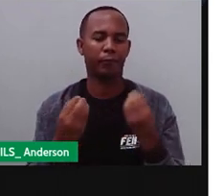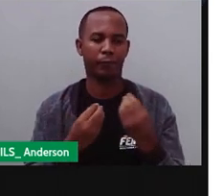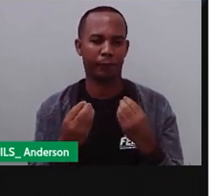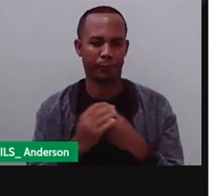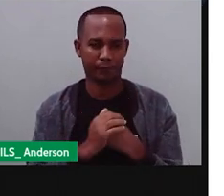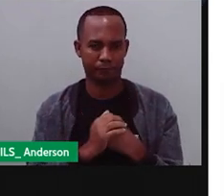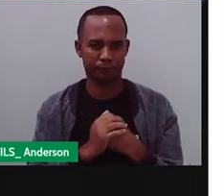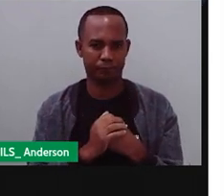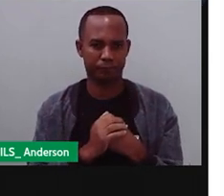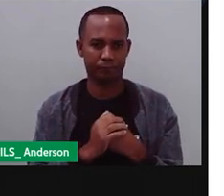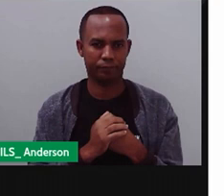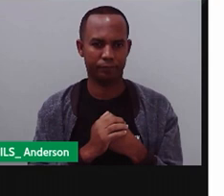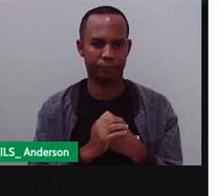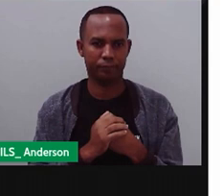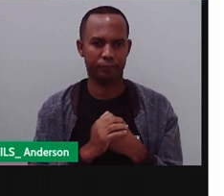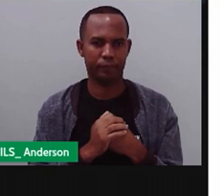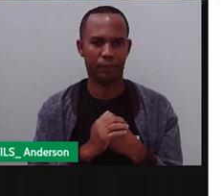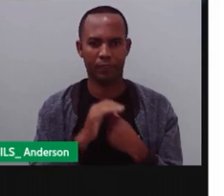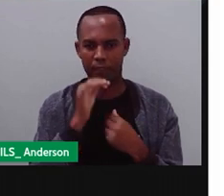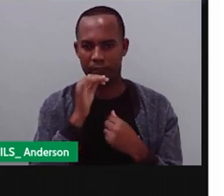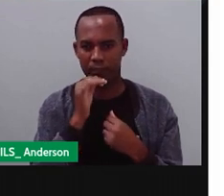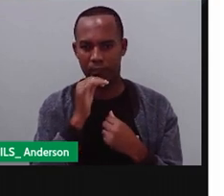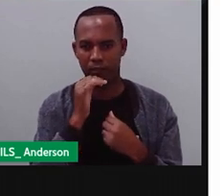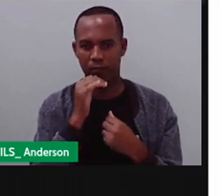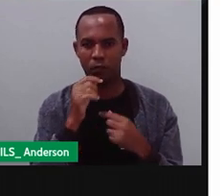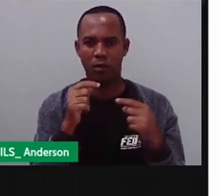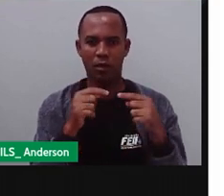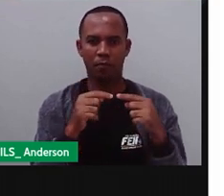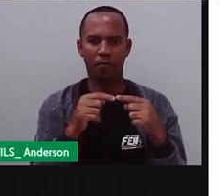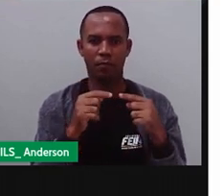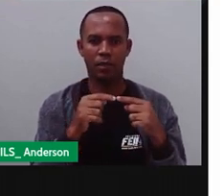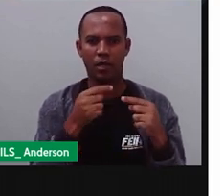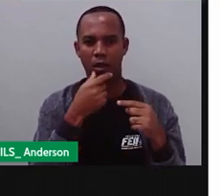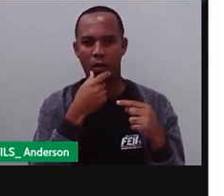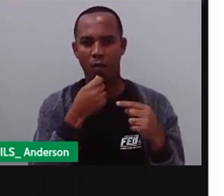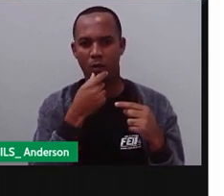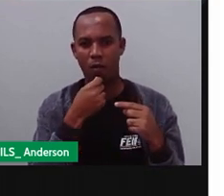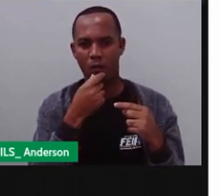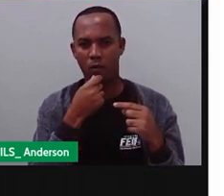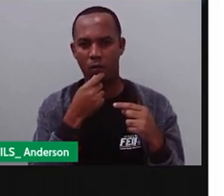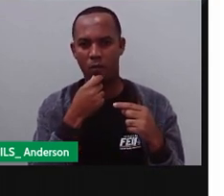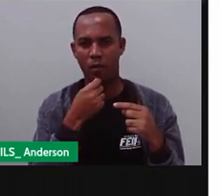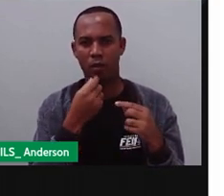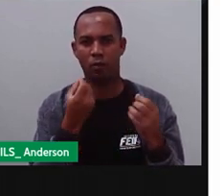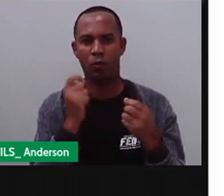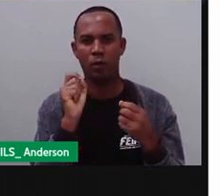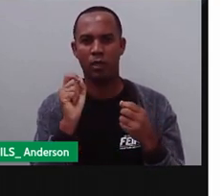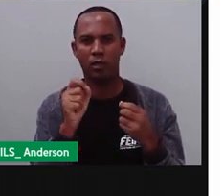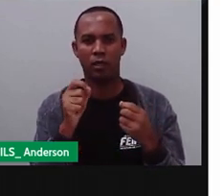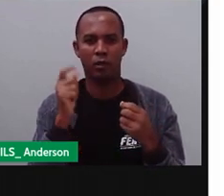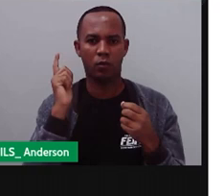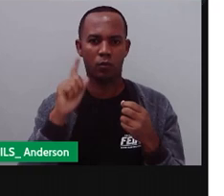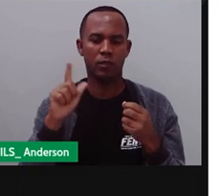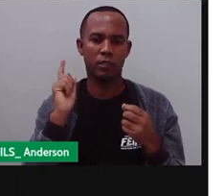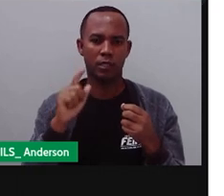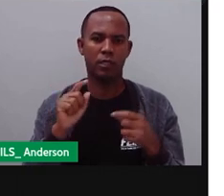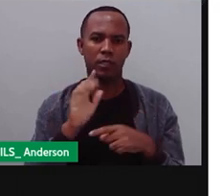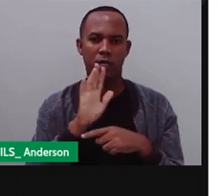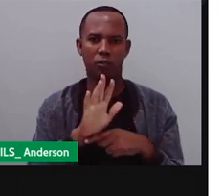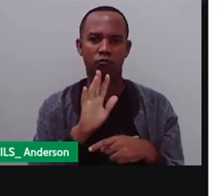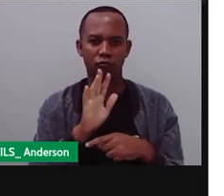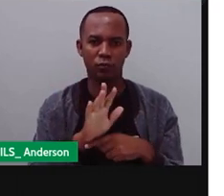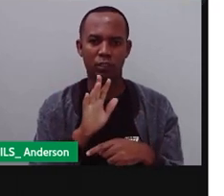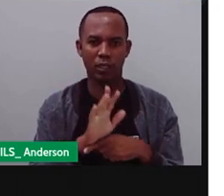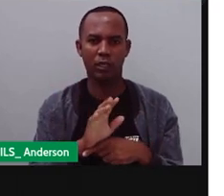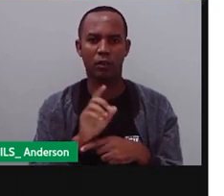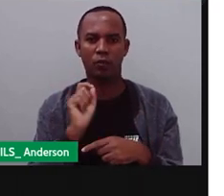Chapeuzinho? É quando o quê? Quando o caçador, o lenhador chega, né? E consegue ajudar a Chapeuzinho.